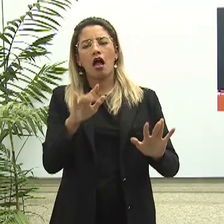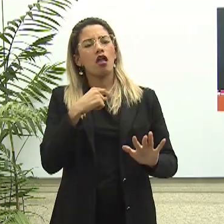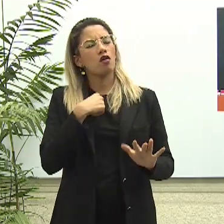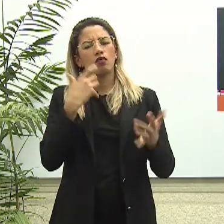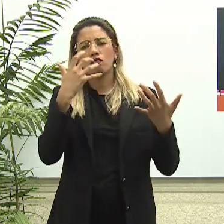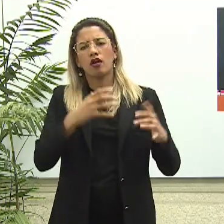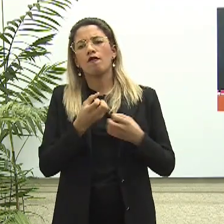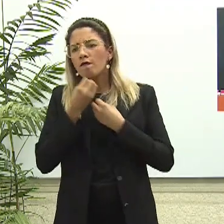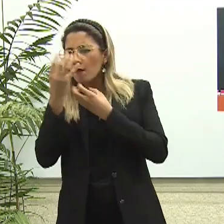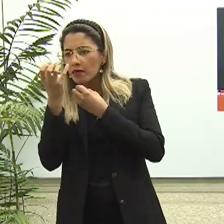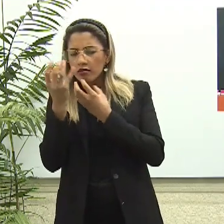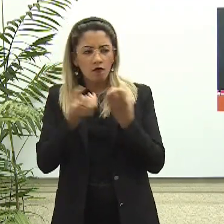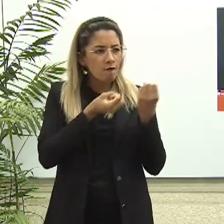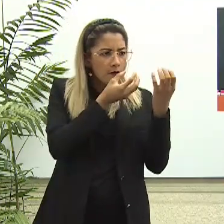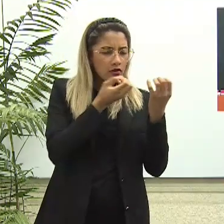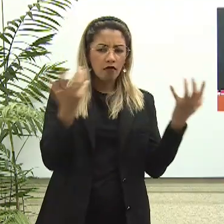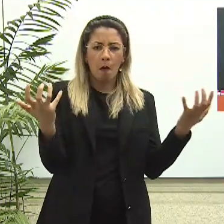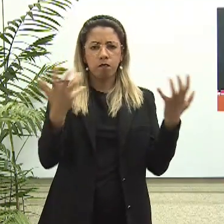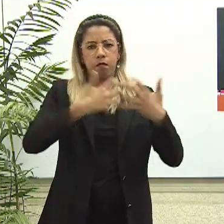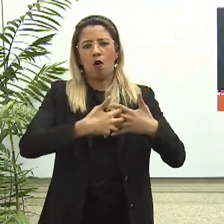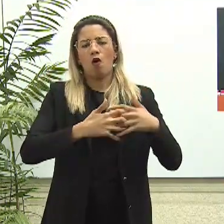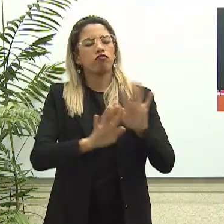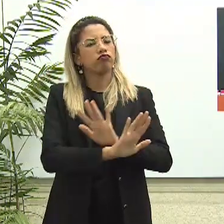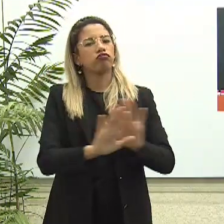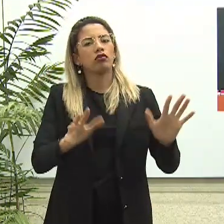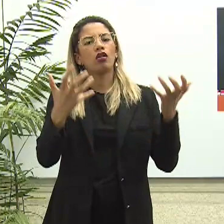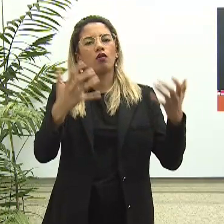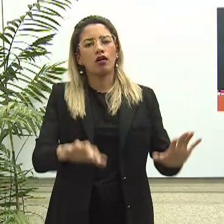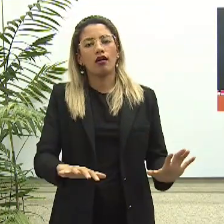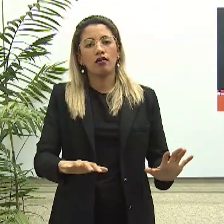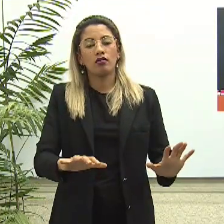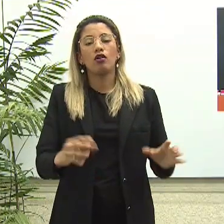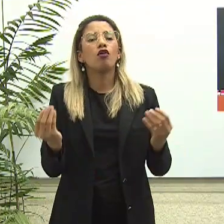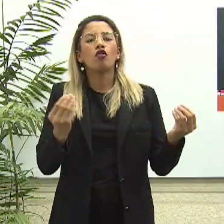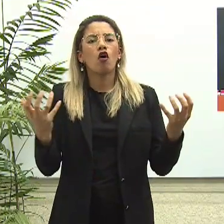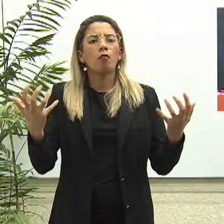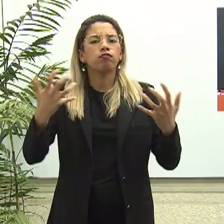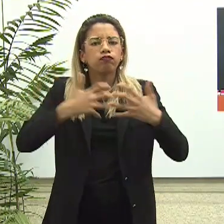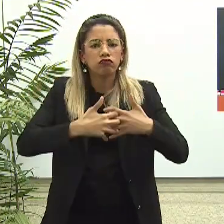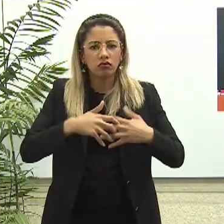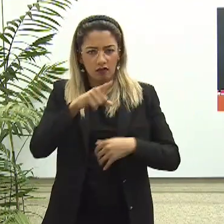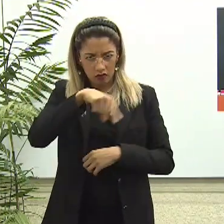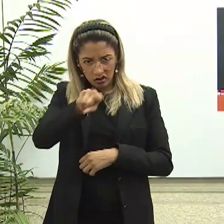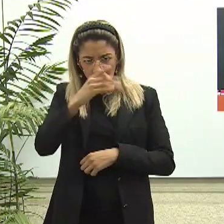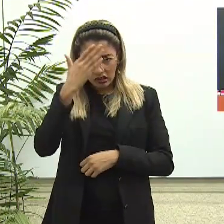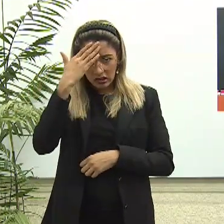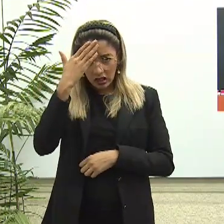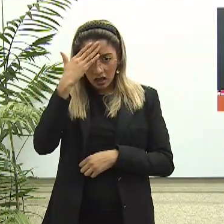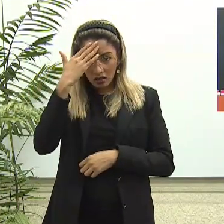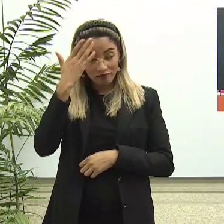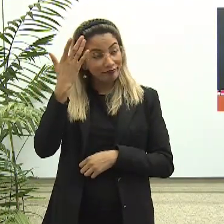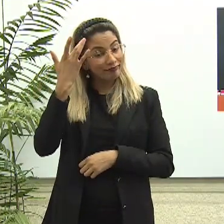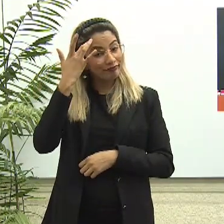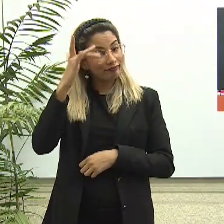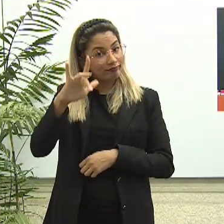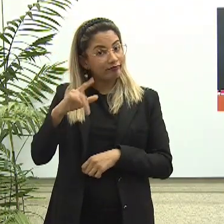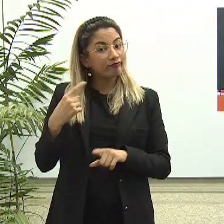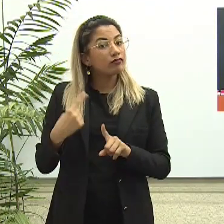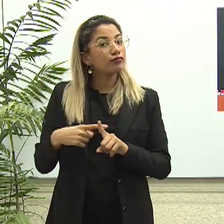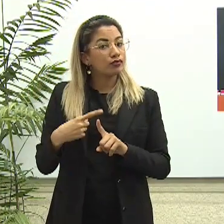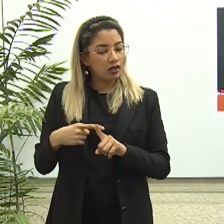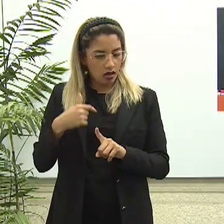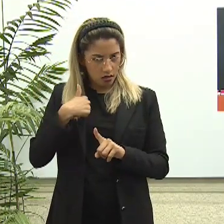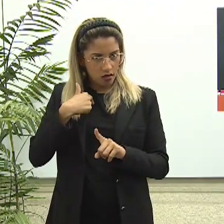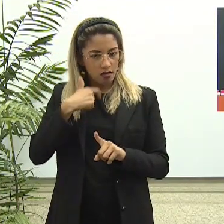dados que cruzamento eles estão fazendo hoje dos nossos dados Alguém sabe ninguém sabe sabe por quê eu como